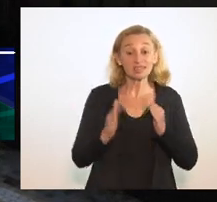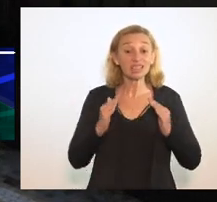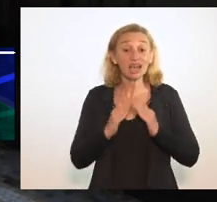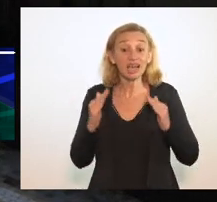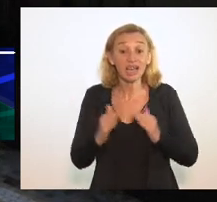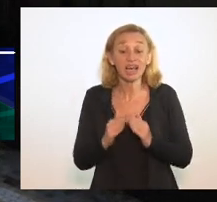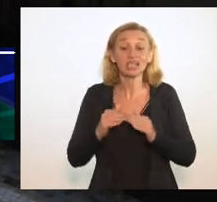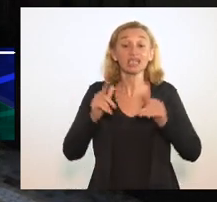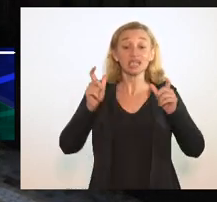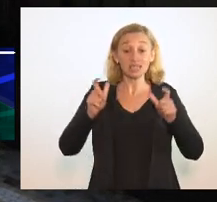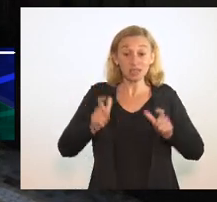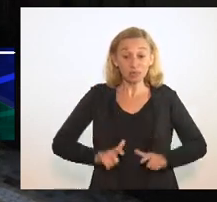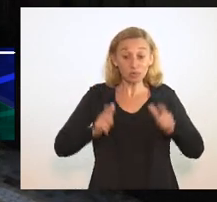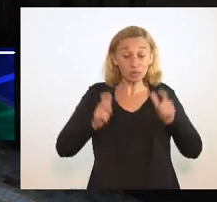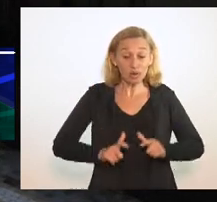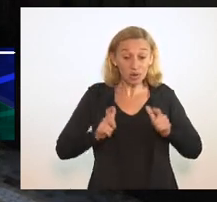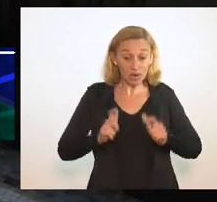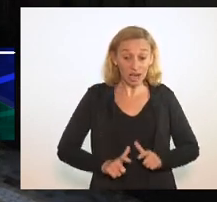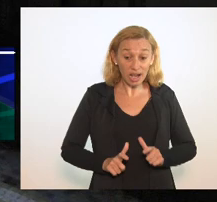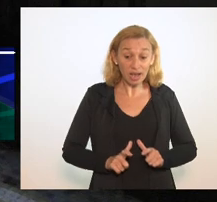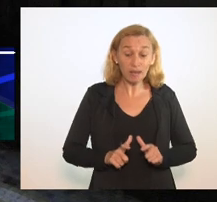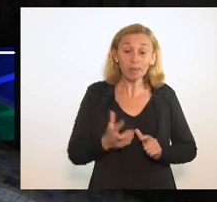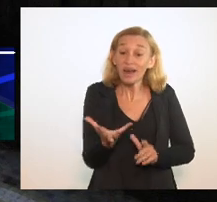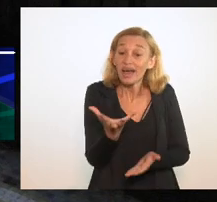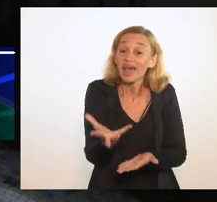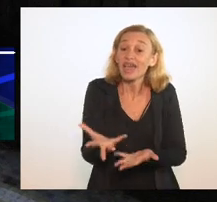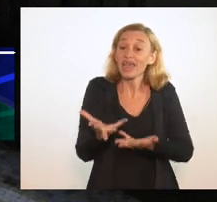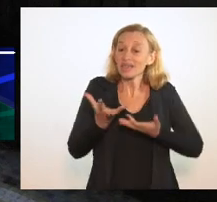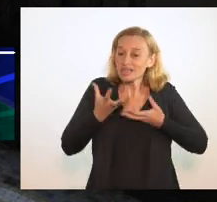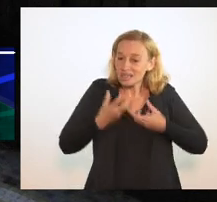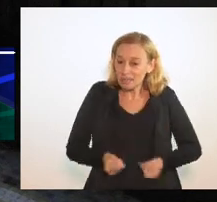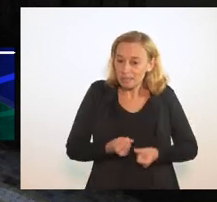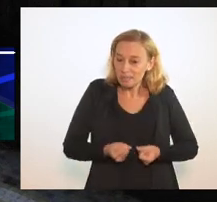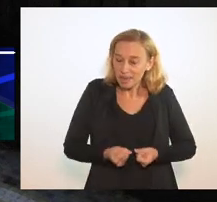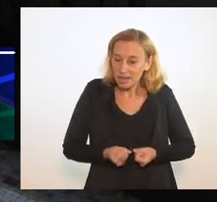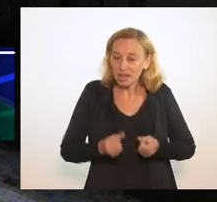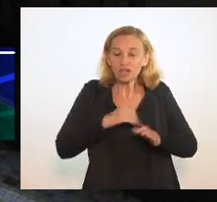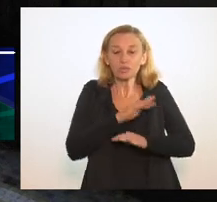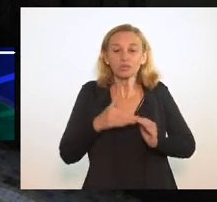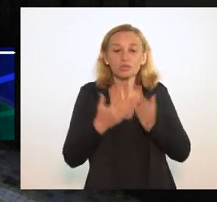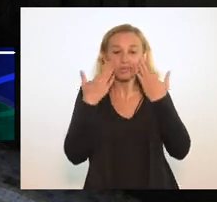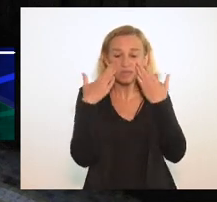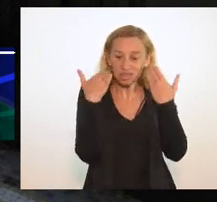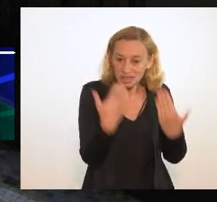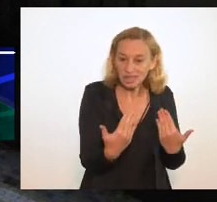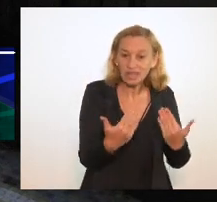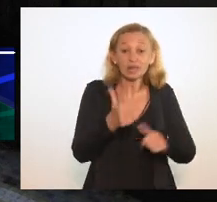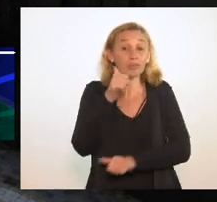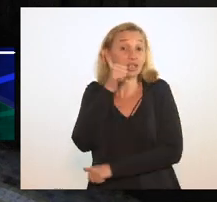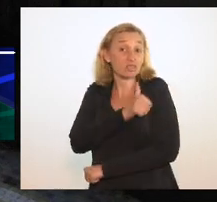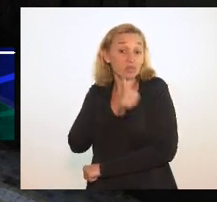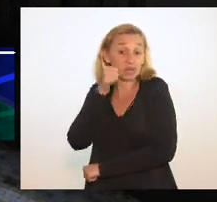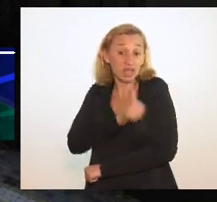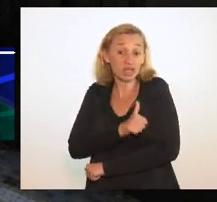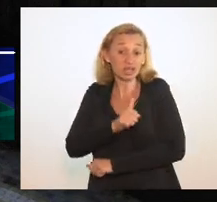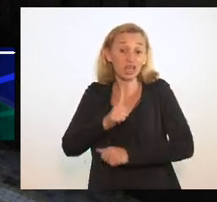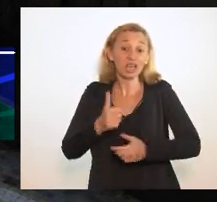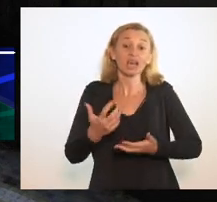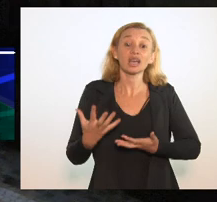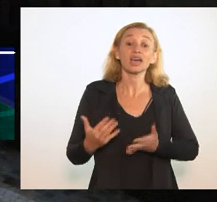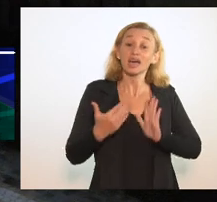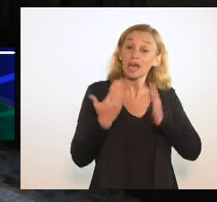que esse seja um polo para acolher as demandas representadas pelas mulheres, as